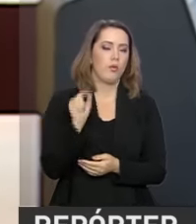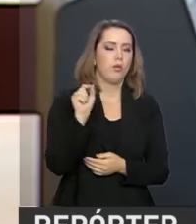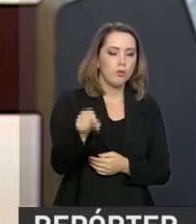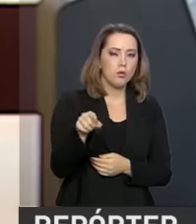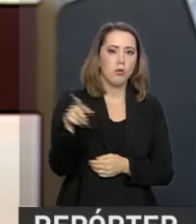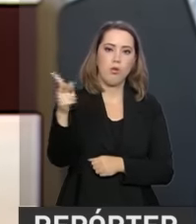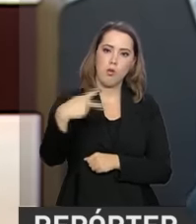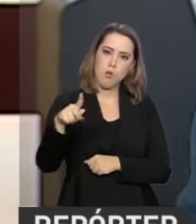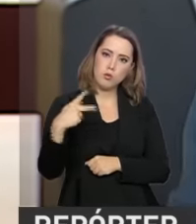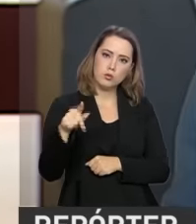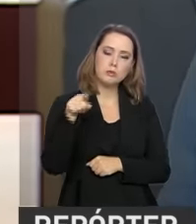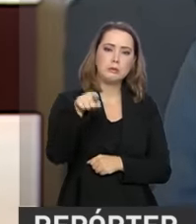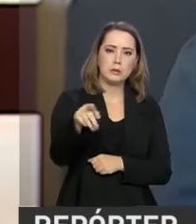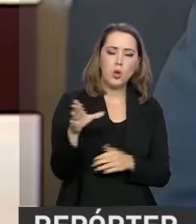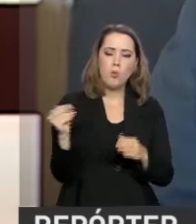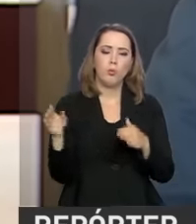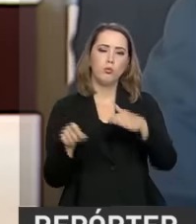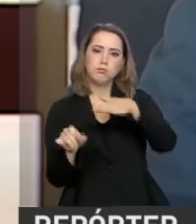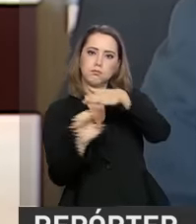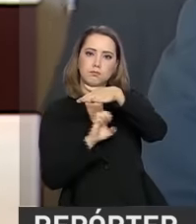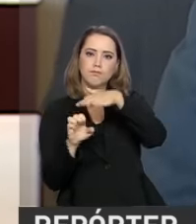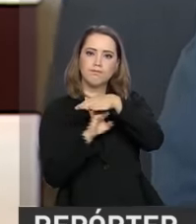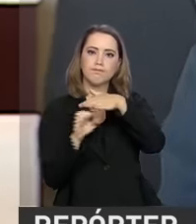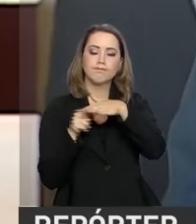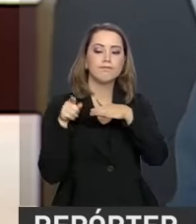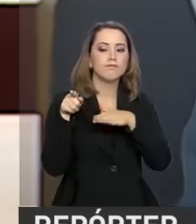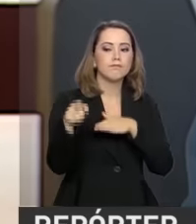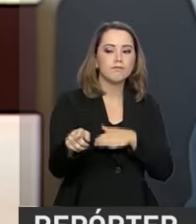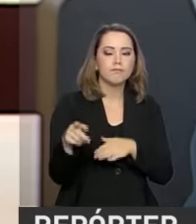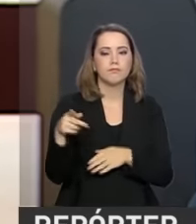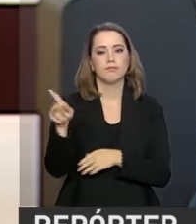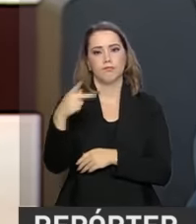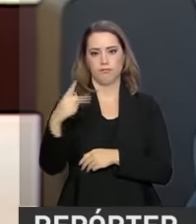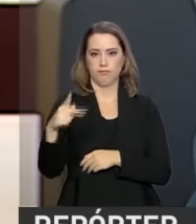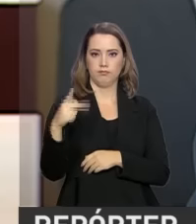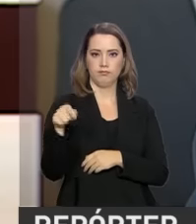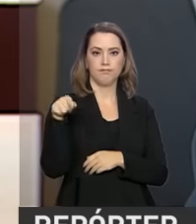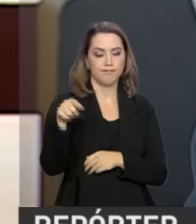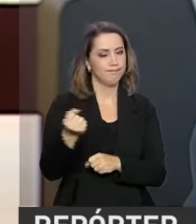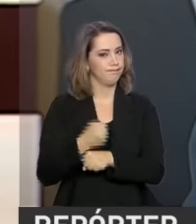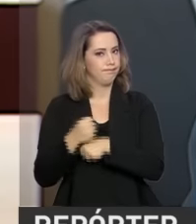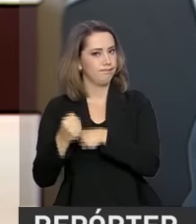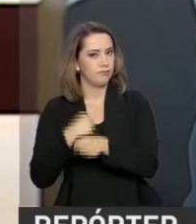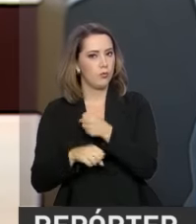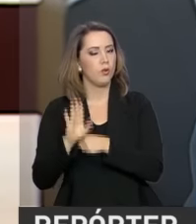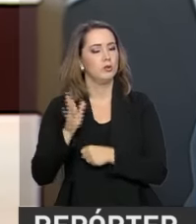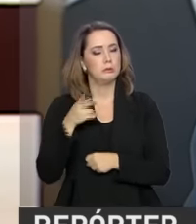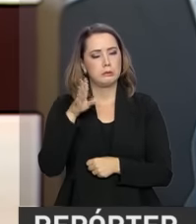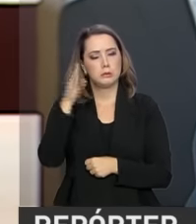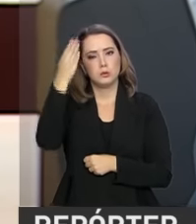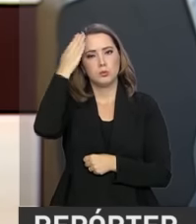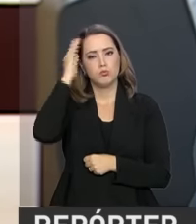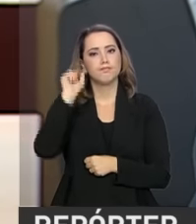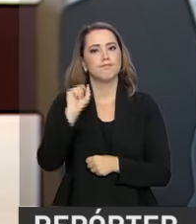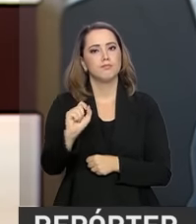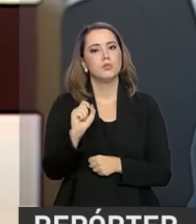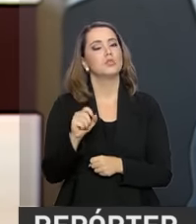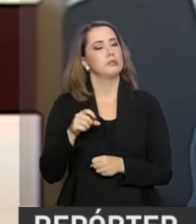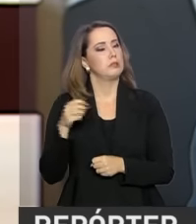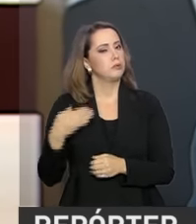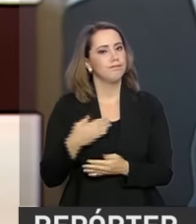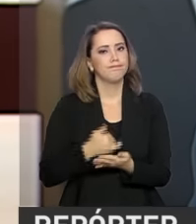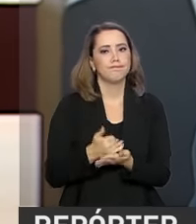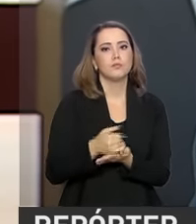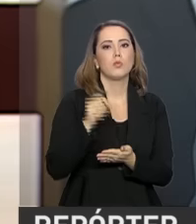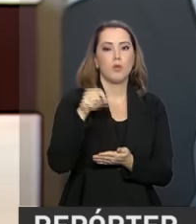têm investido no país no Paraguai nos últimos anos eu creio que logo logo o Brasil será o primeiro em